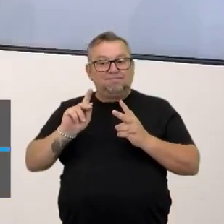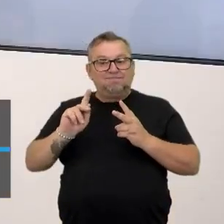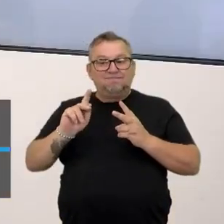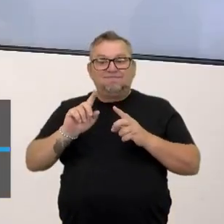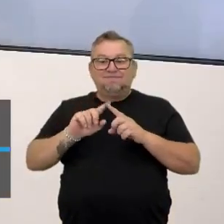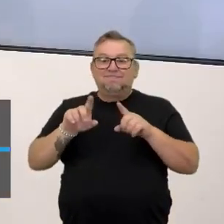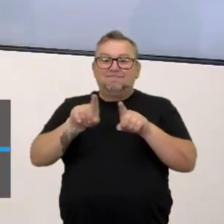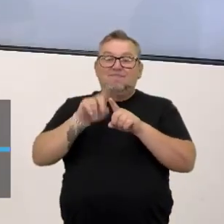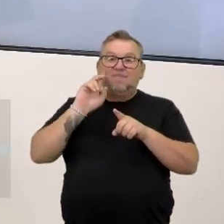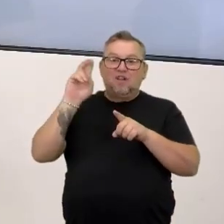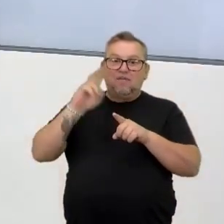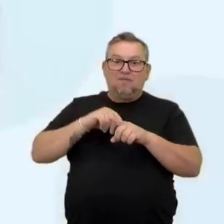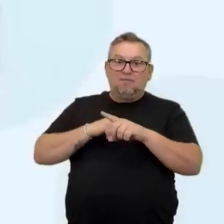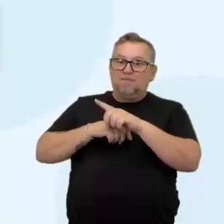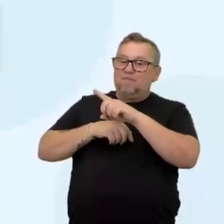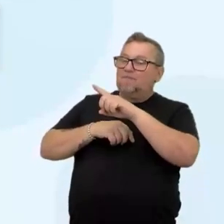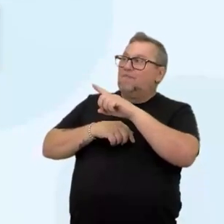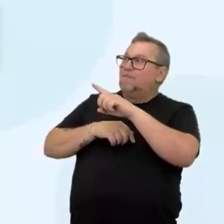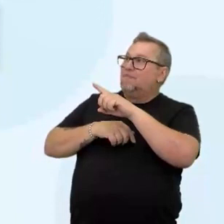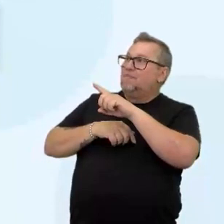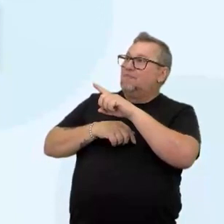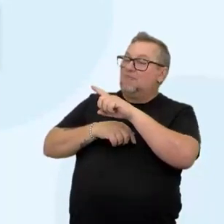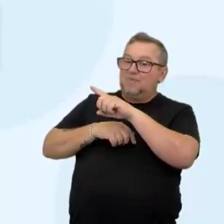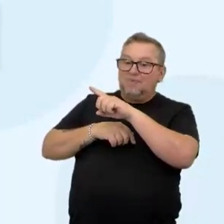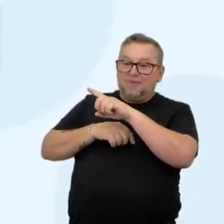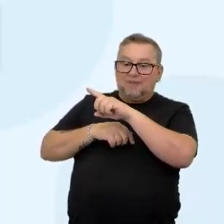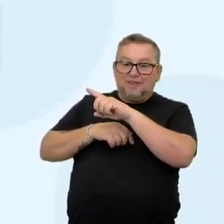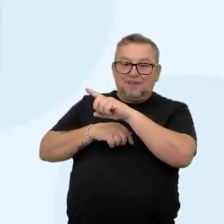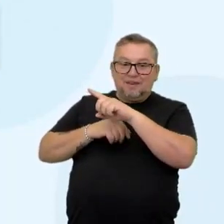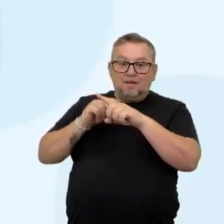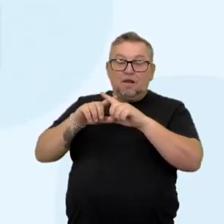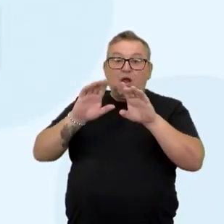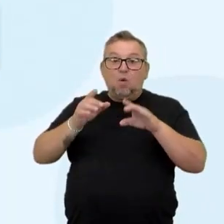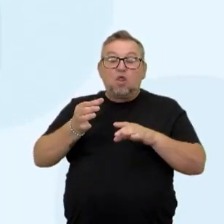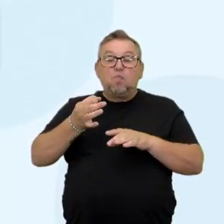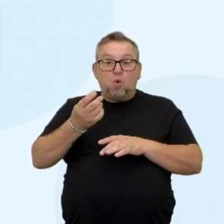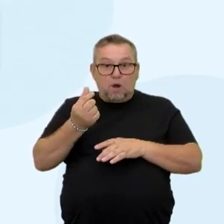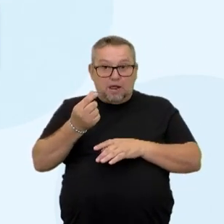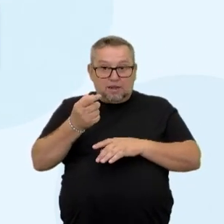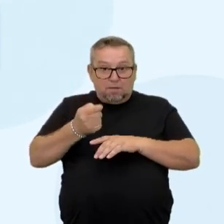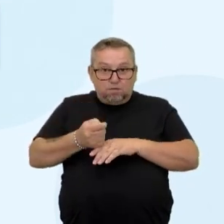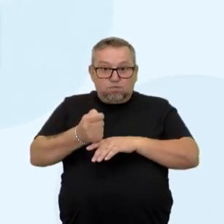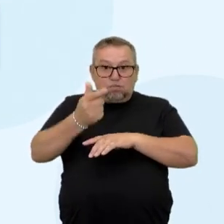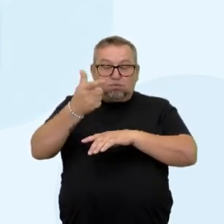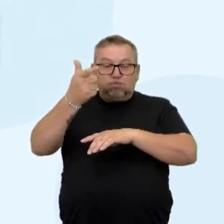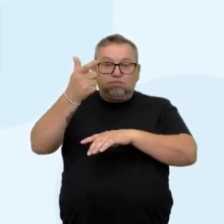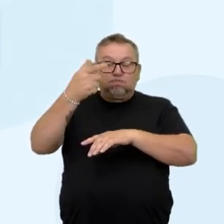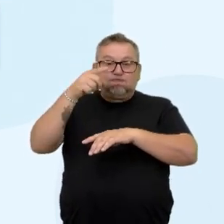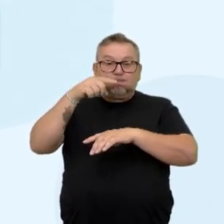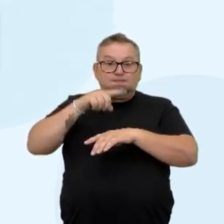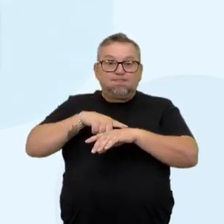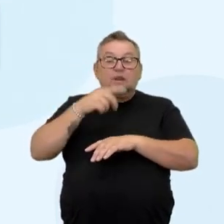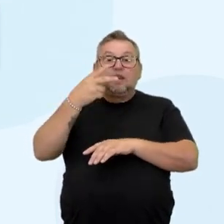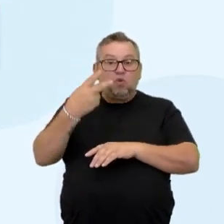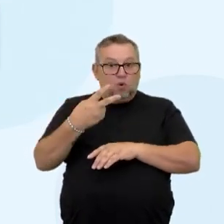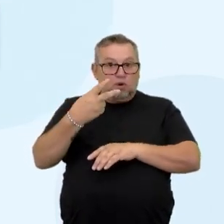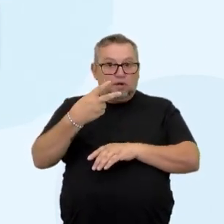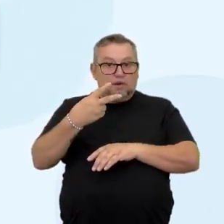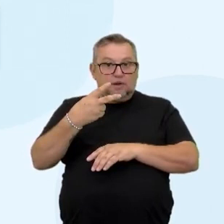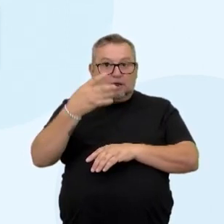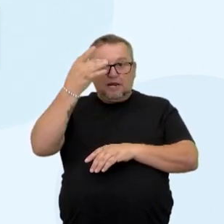olha só, de olho na telinha aí, ó. No lançamento de uma moeda, o campo amostral é formado por dois